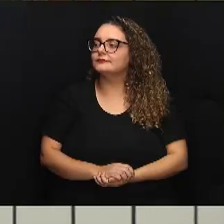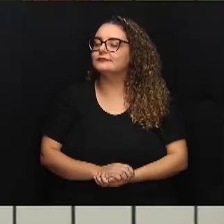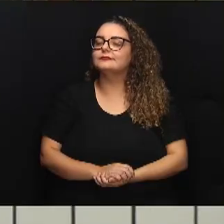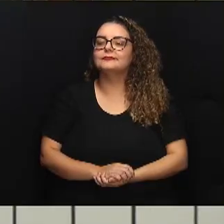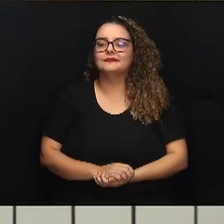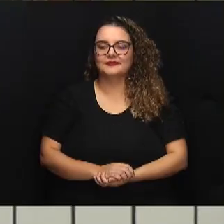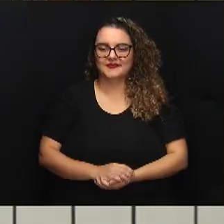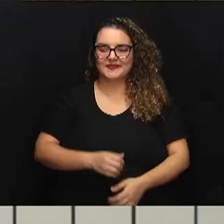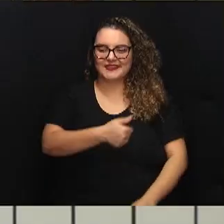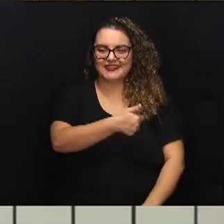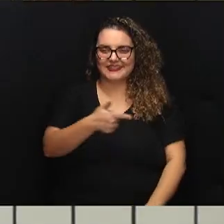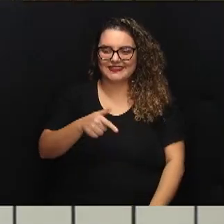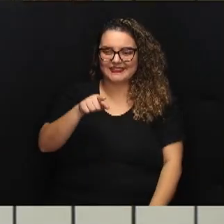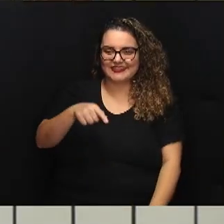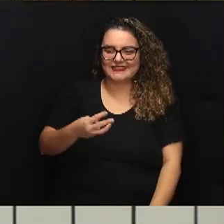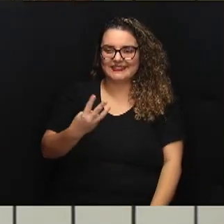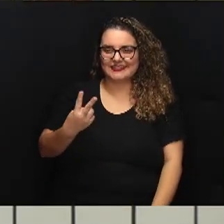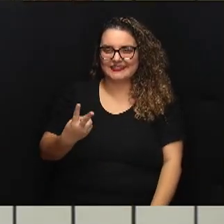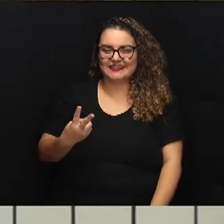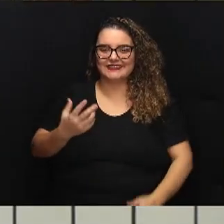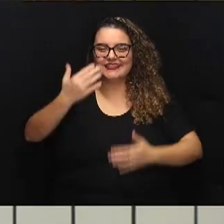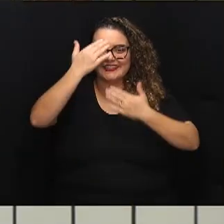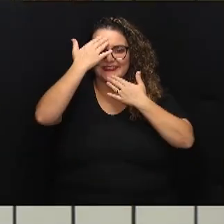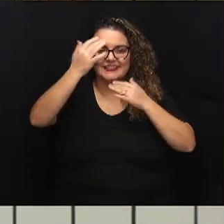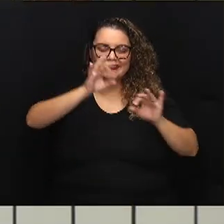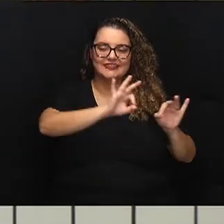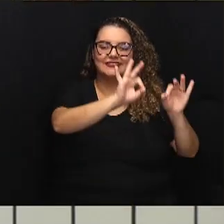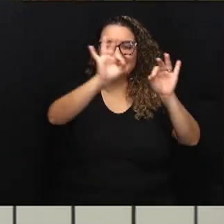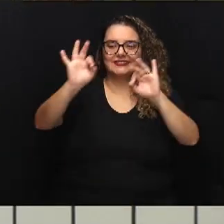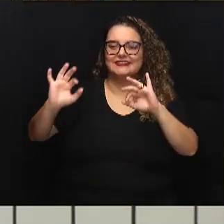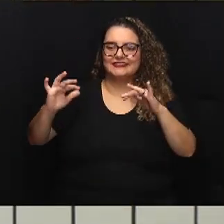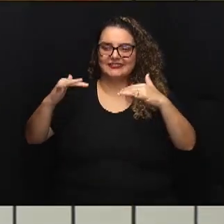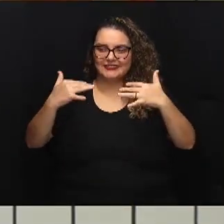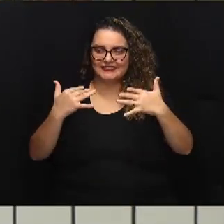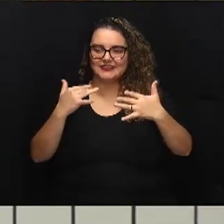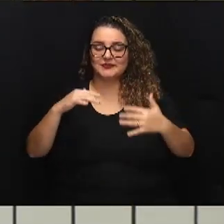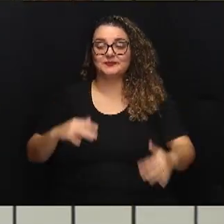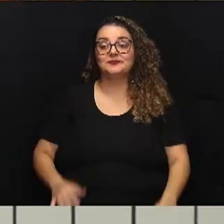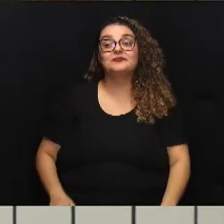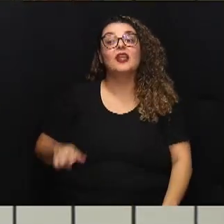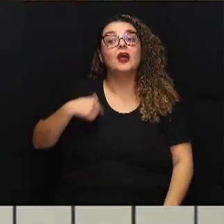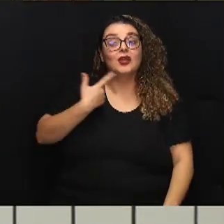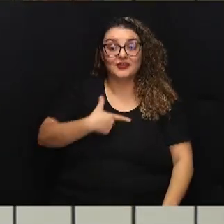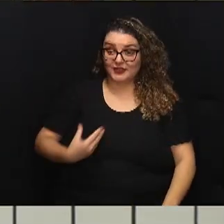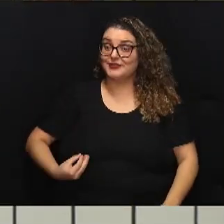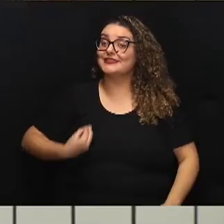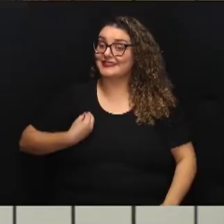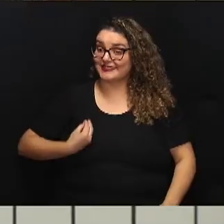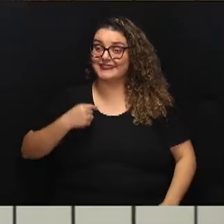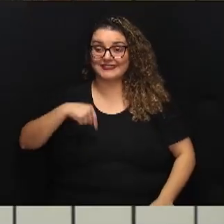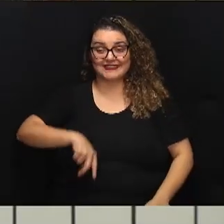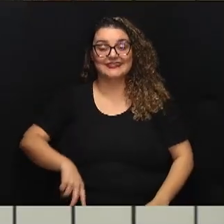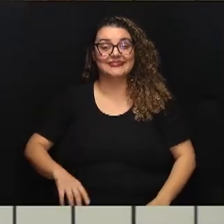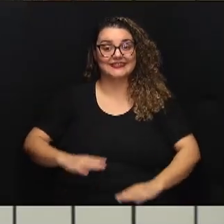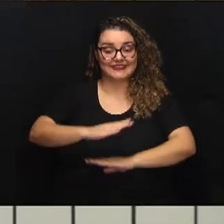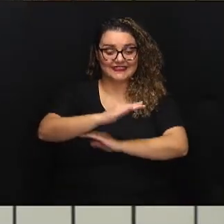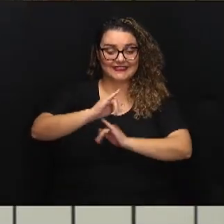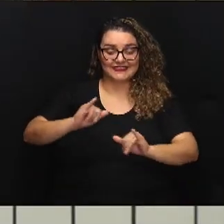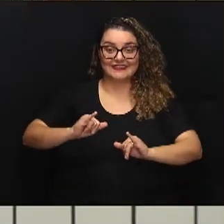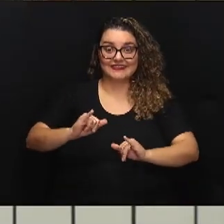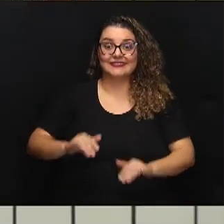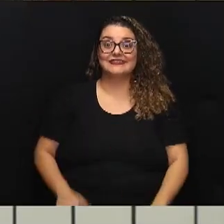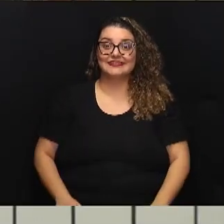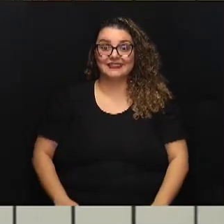Meio-dia mais 32 minutos, muito obrigado pela sua companhia, pela sua audiência. Estamos ao vivo neste Jornal Câmara